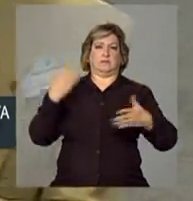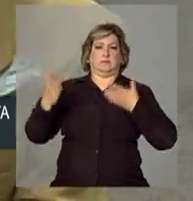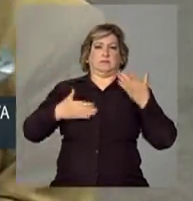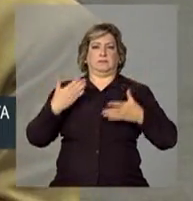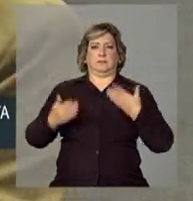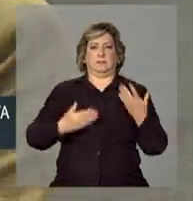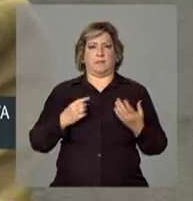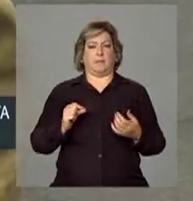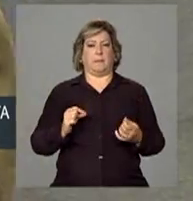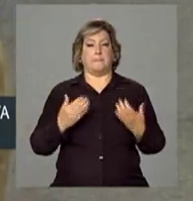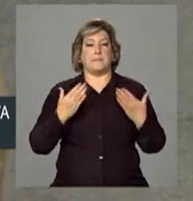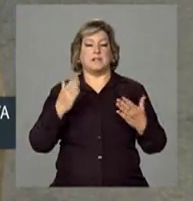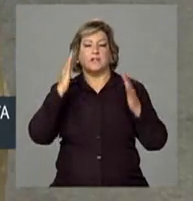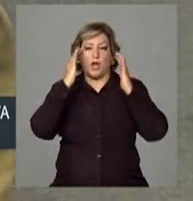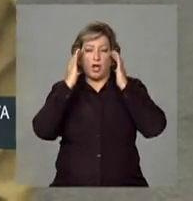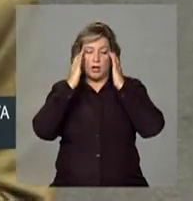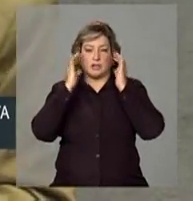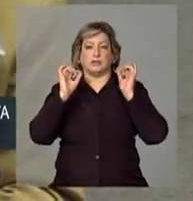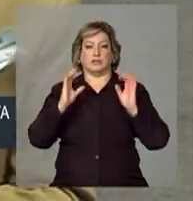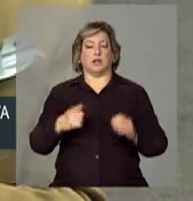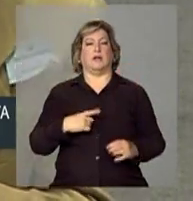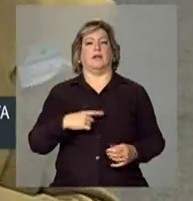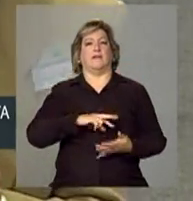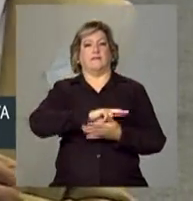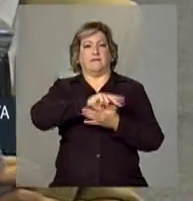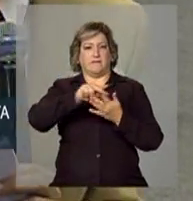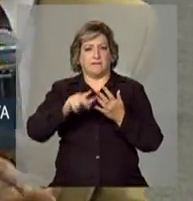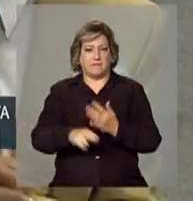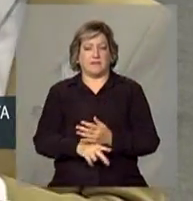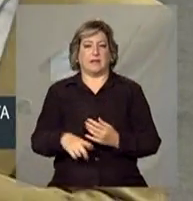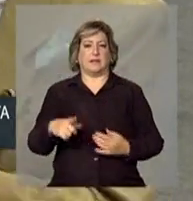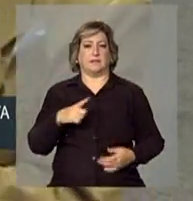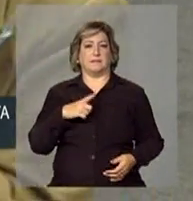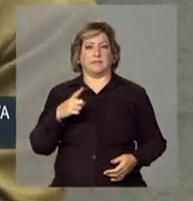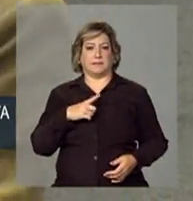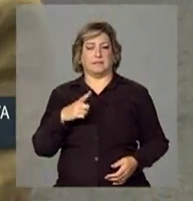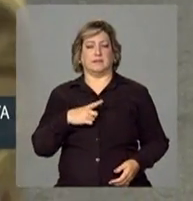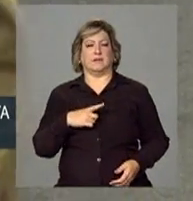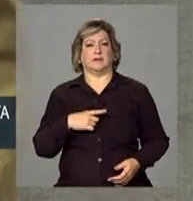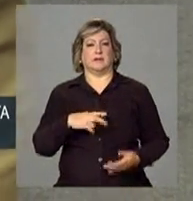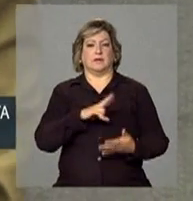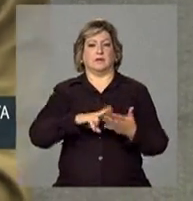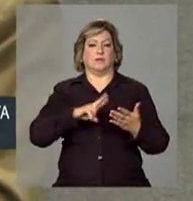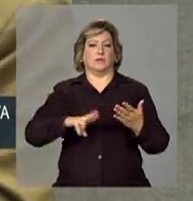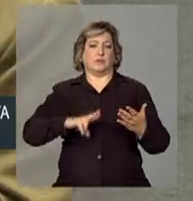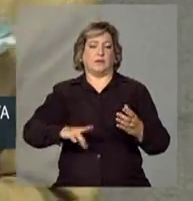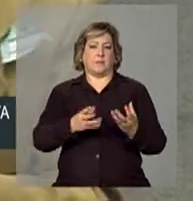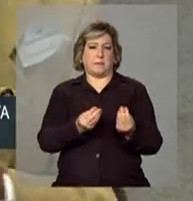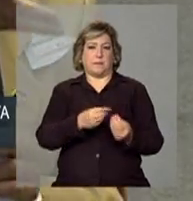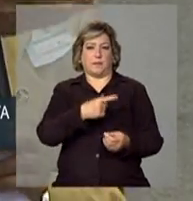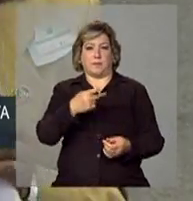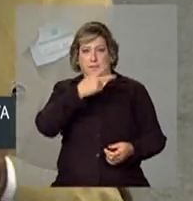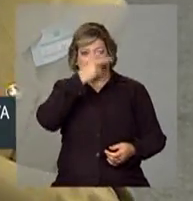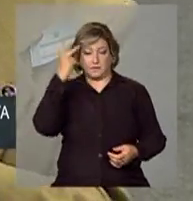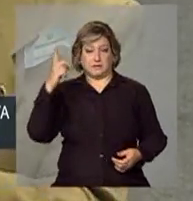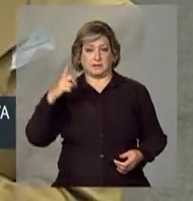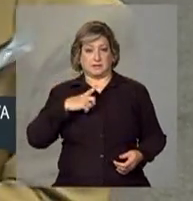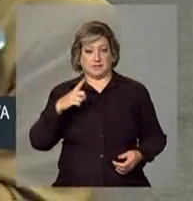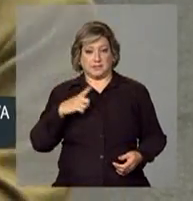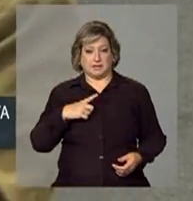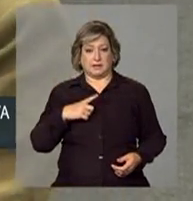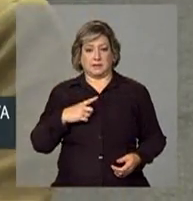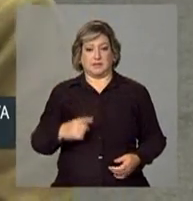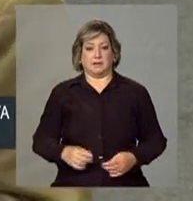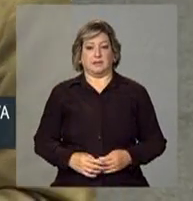Heleno Fragoso, Vivaldo Vasconcelos, Augusto Susequinde e alguns, Jorge